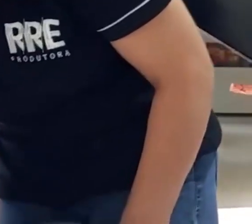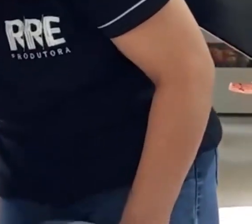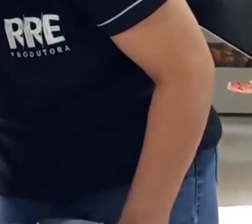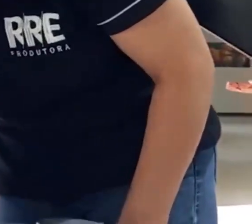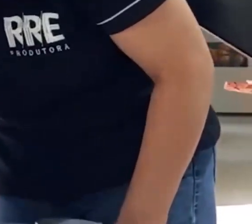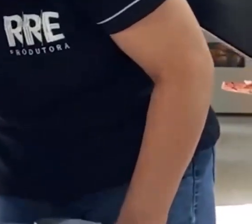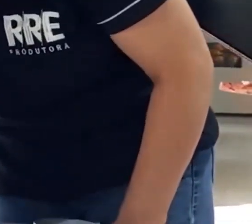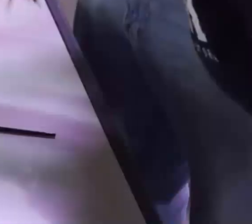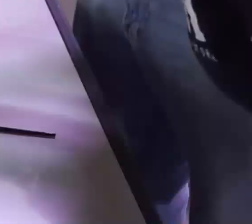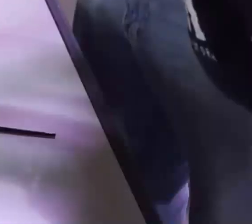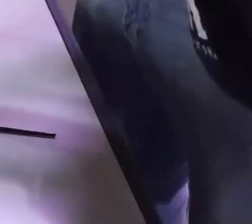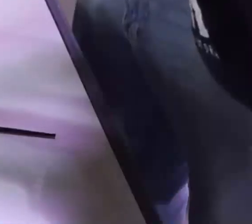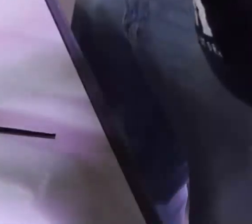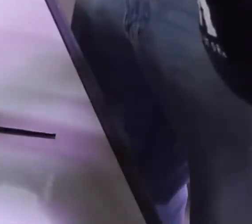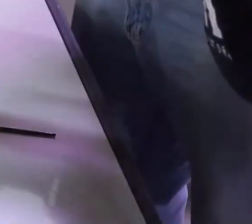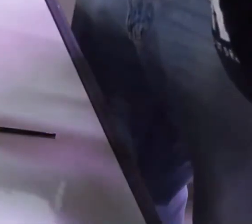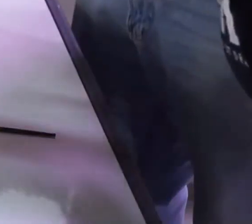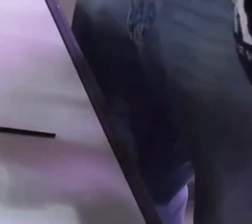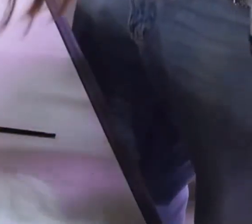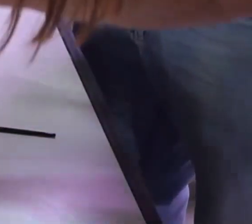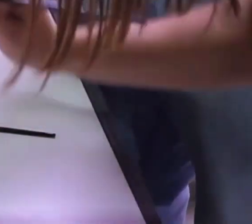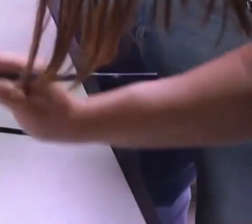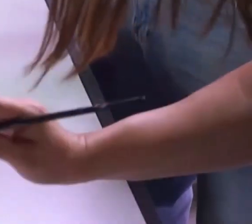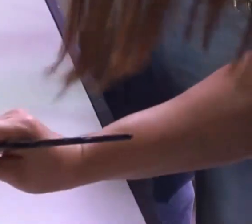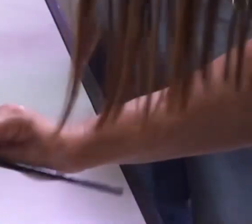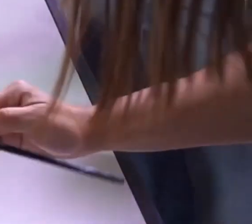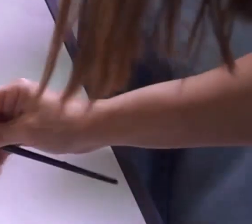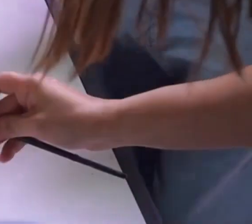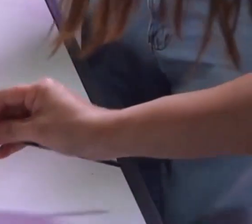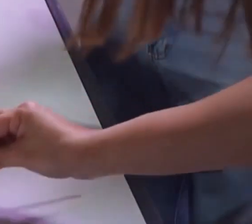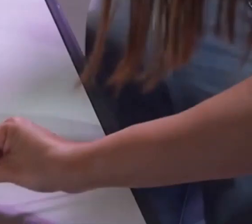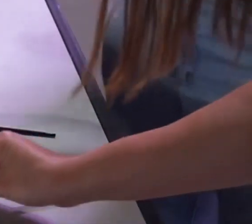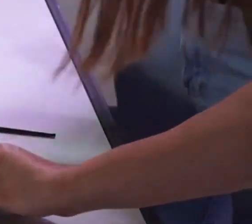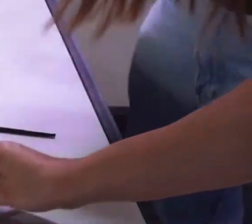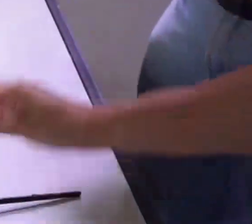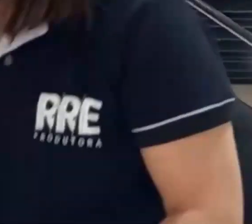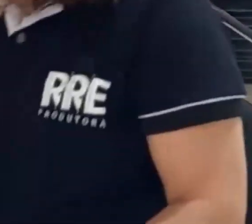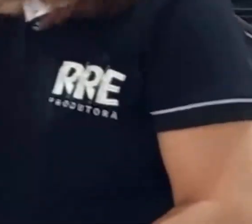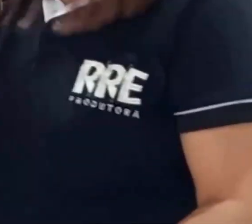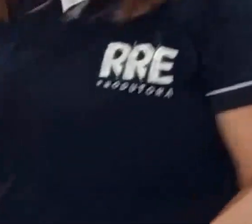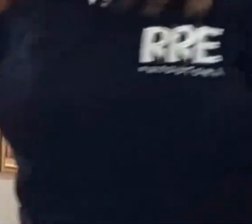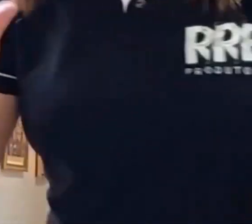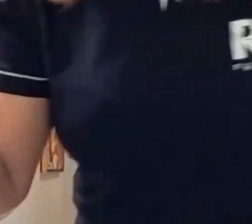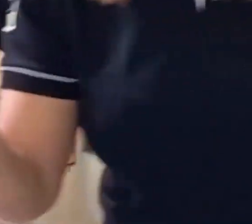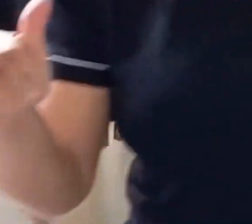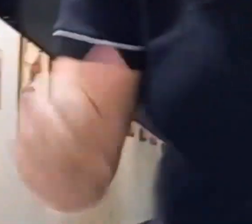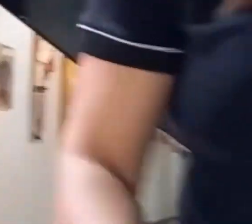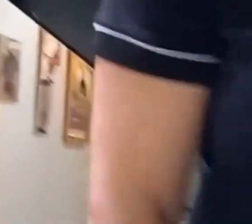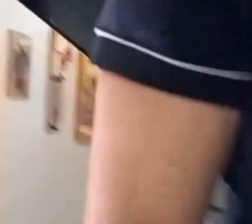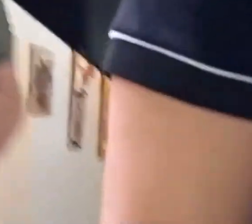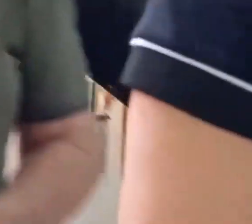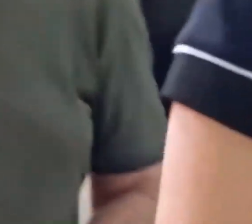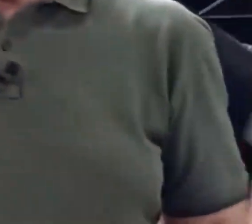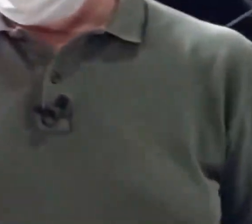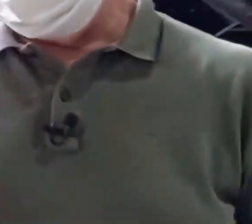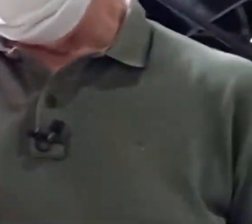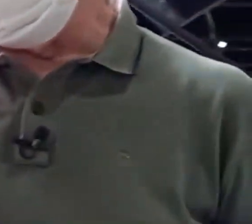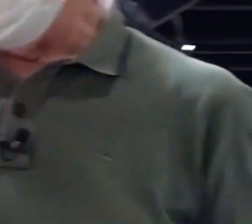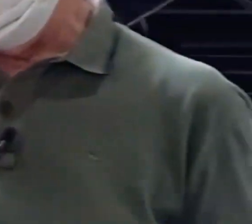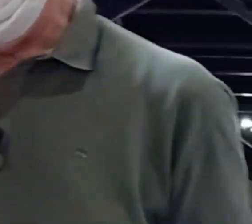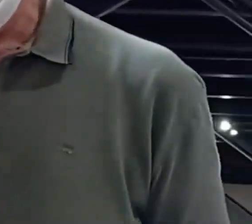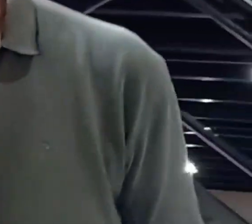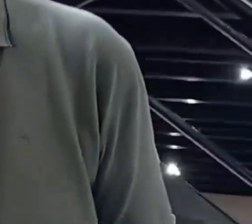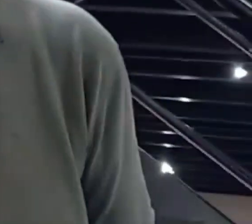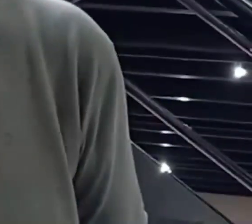futuro. Acabou a tinta, taca a tinta mais. Muito obrigada, valeu. E sempre falo para